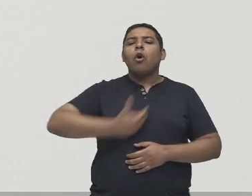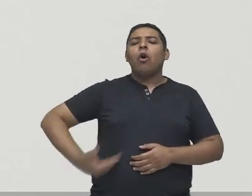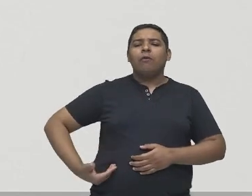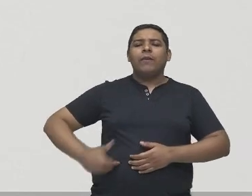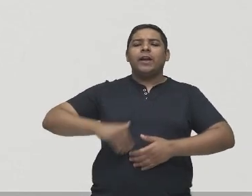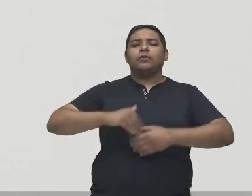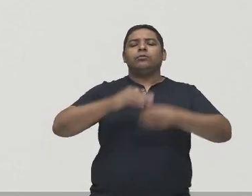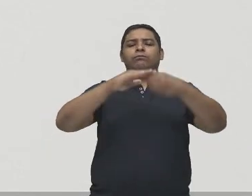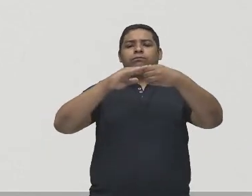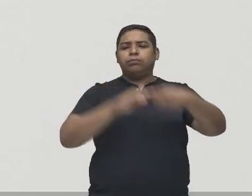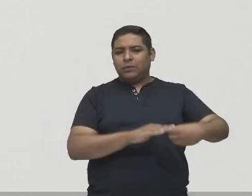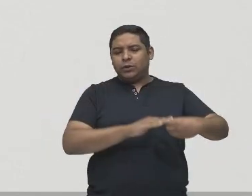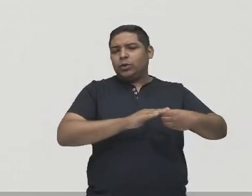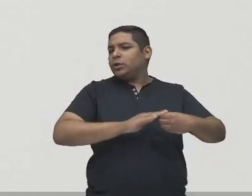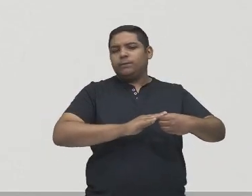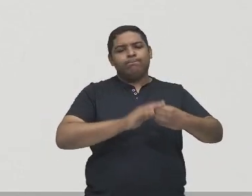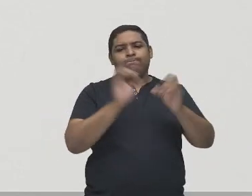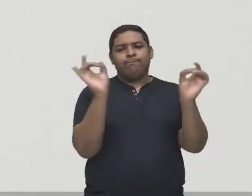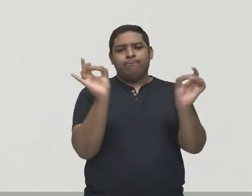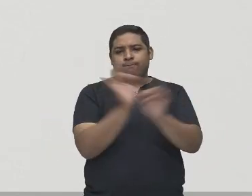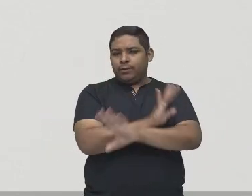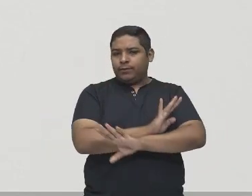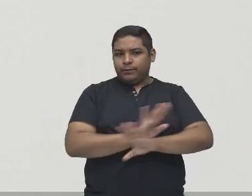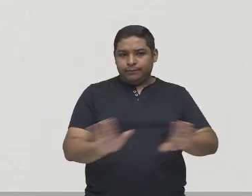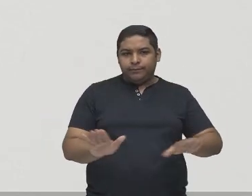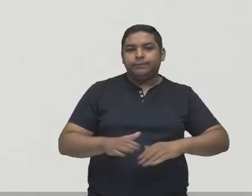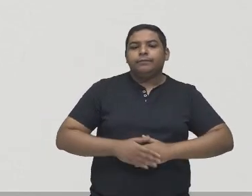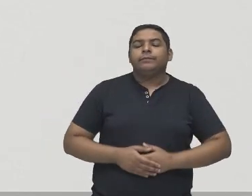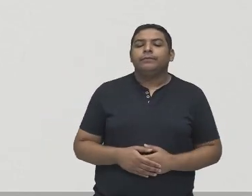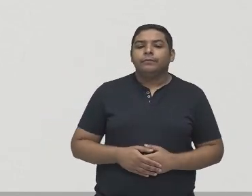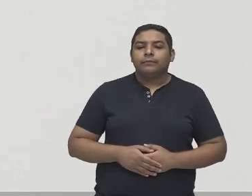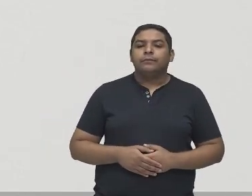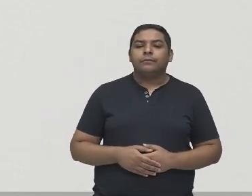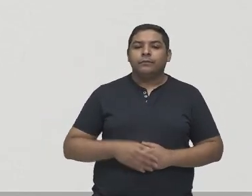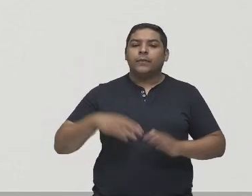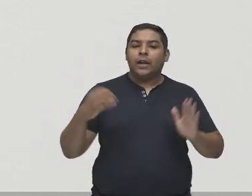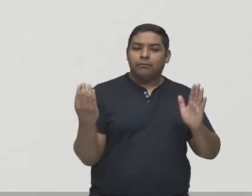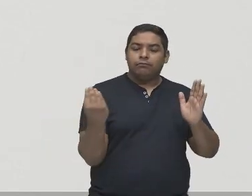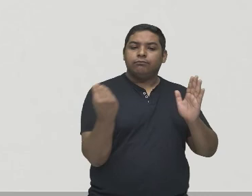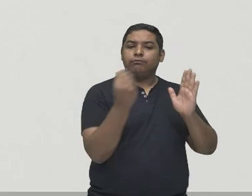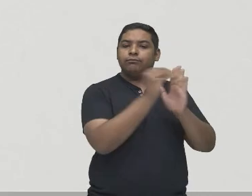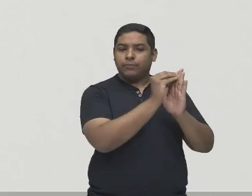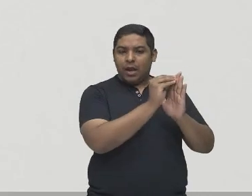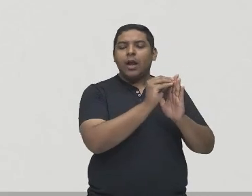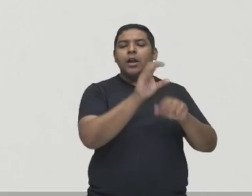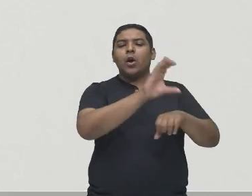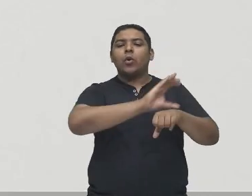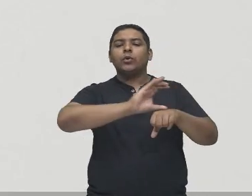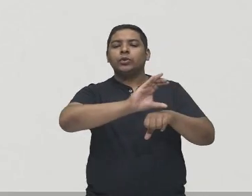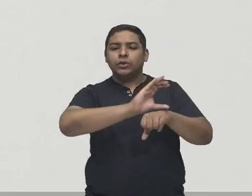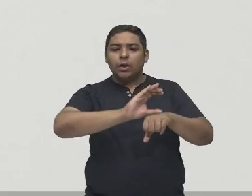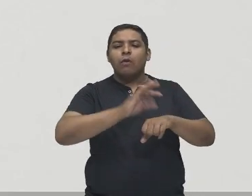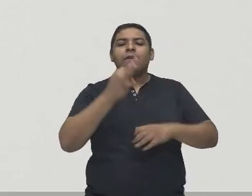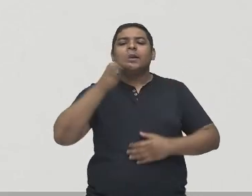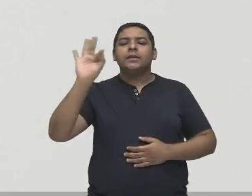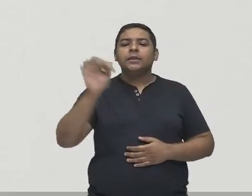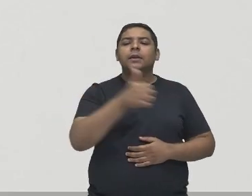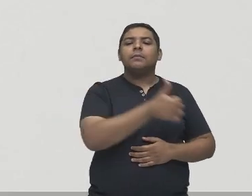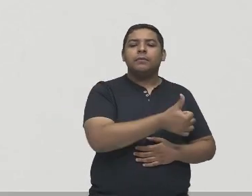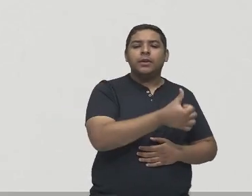a sua realização. O slogan é citado na Constituição Francesa de 1946